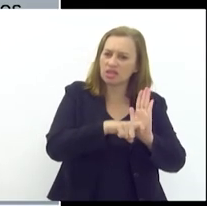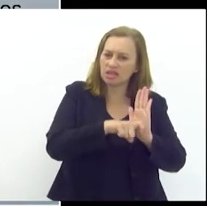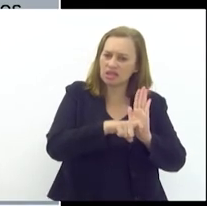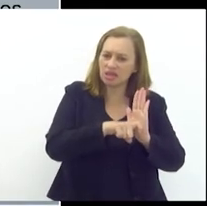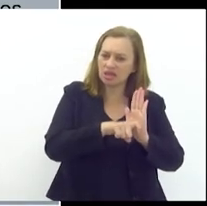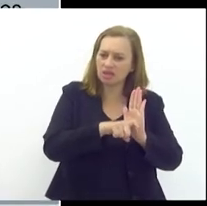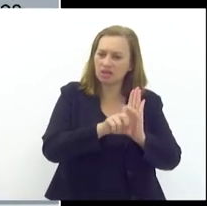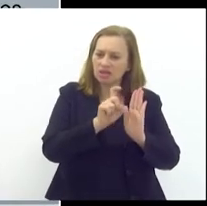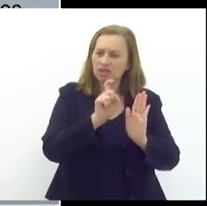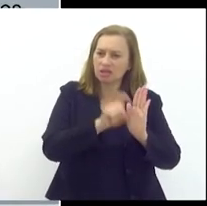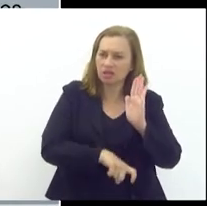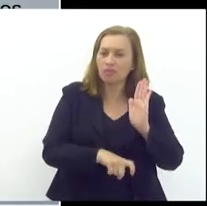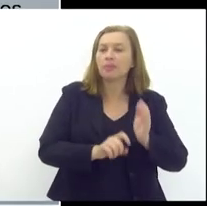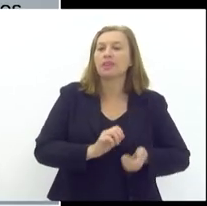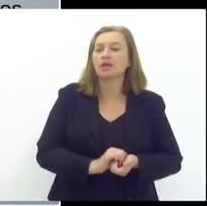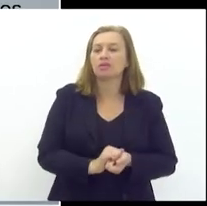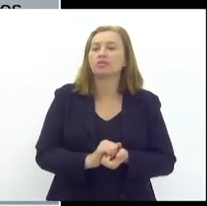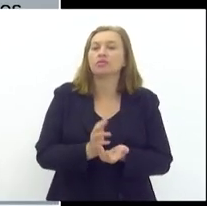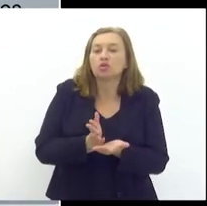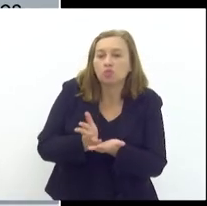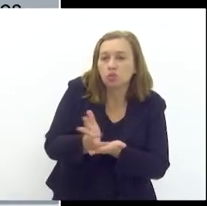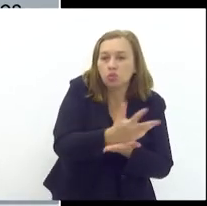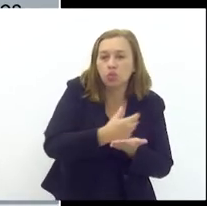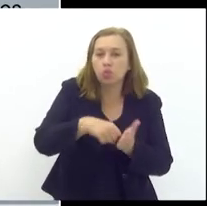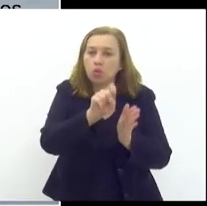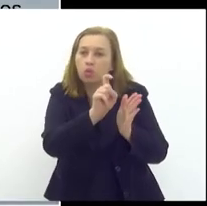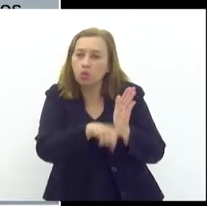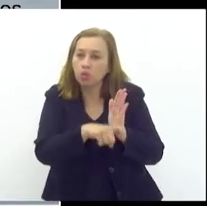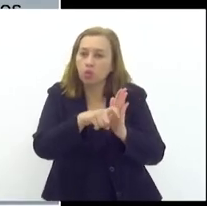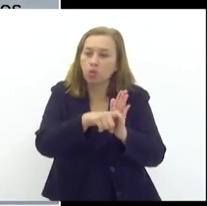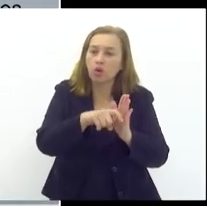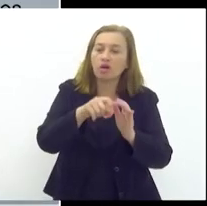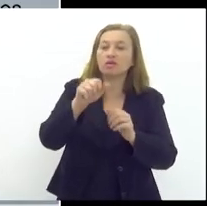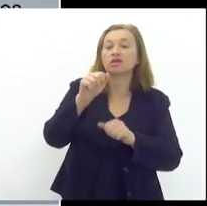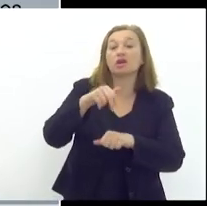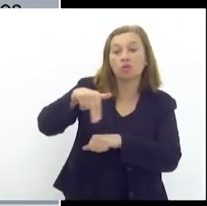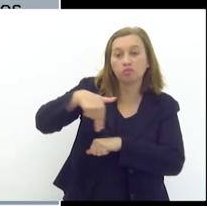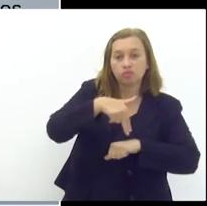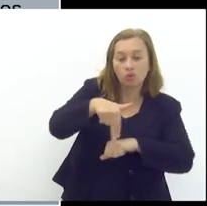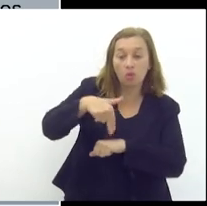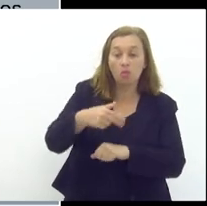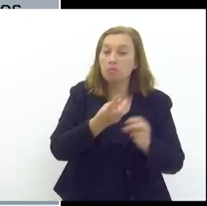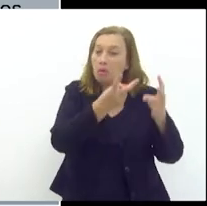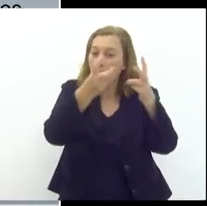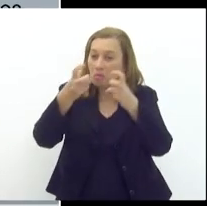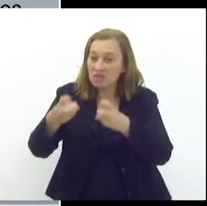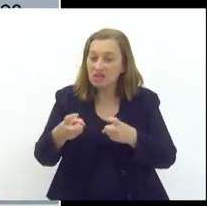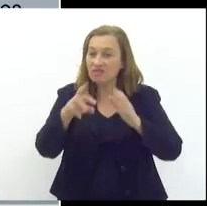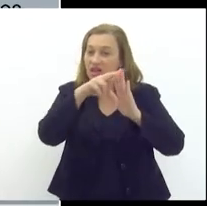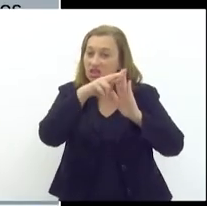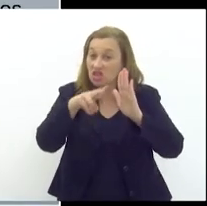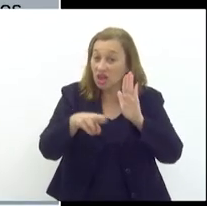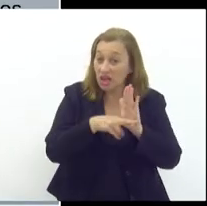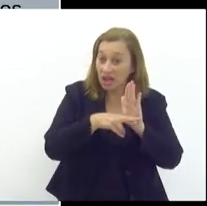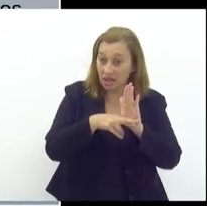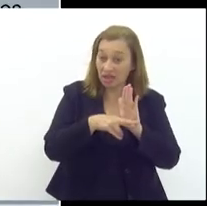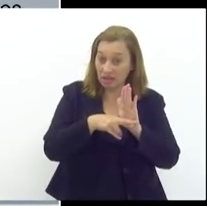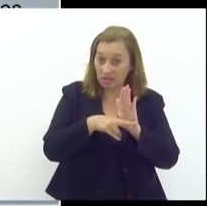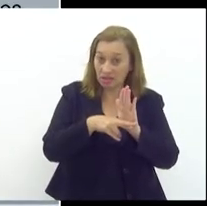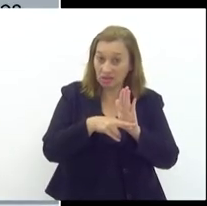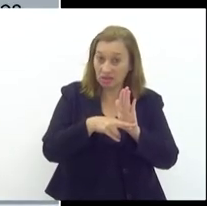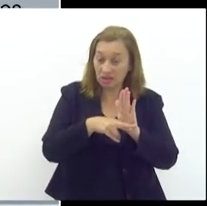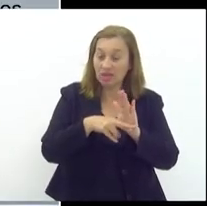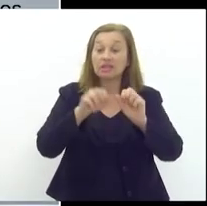ele detalha o sistema tributário Nacional deve observar os princípios da simplicidade